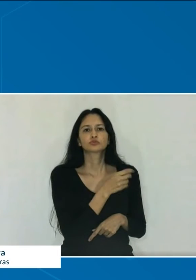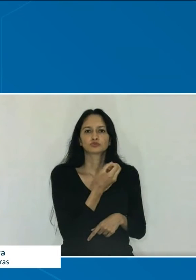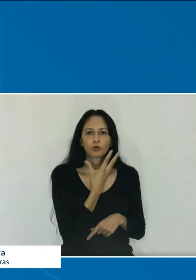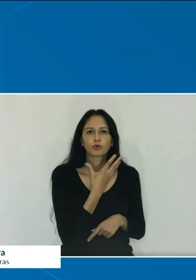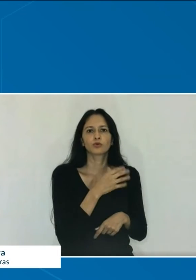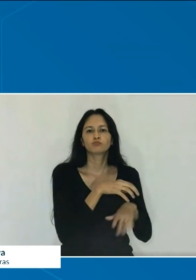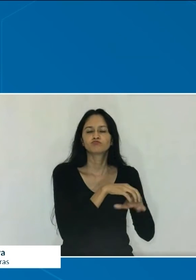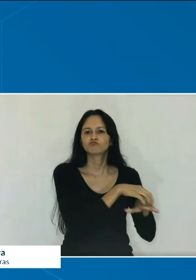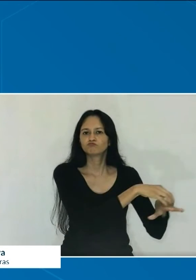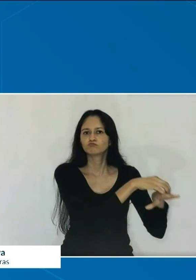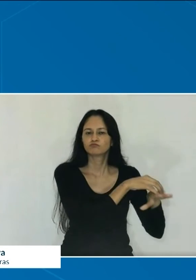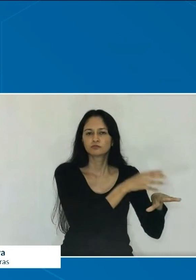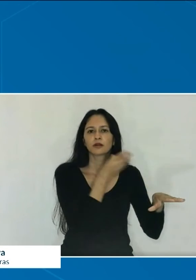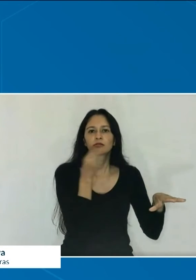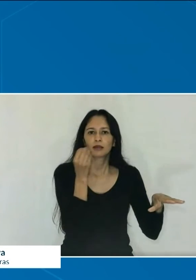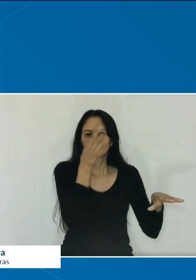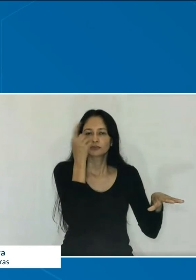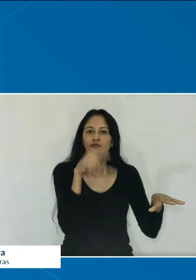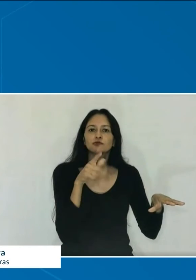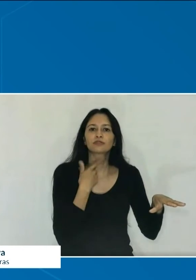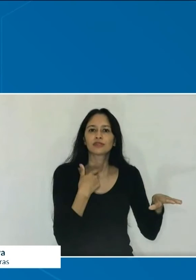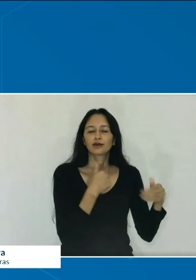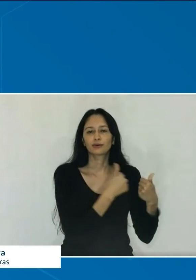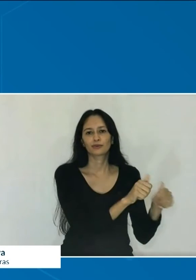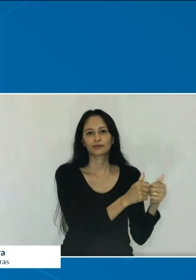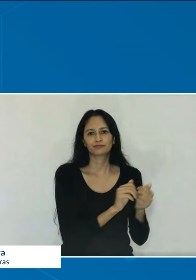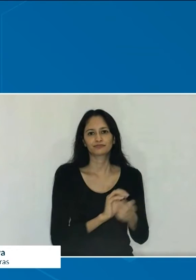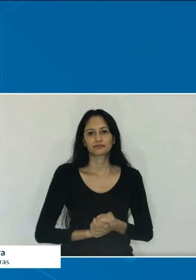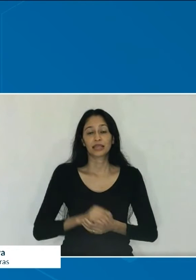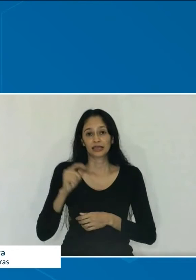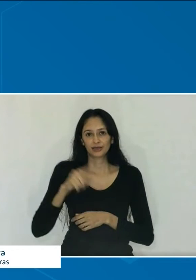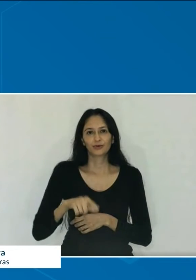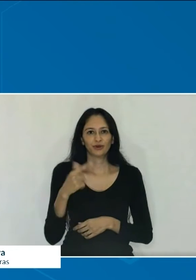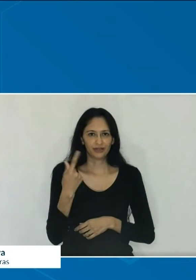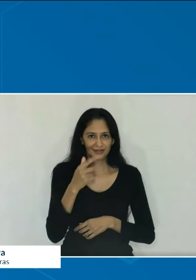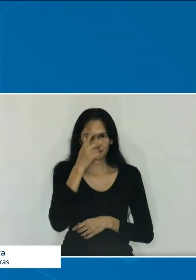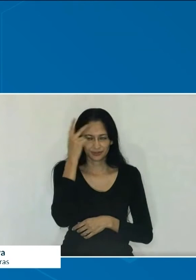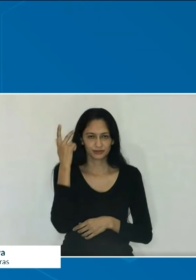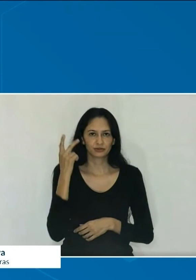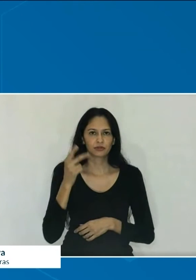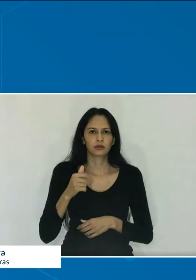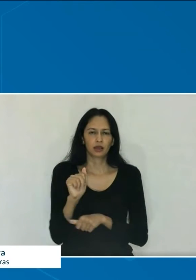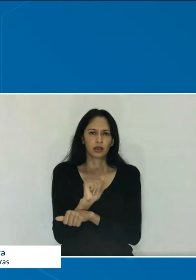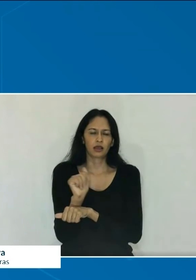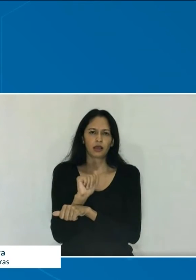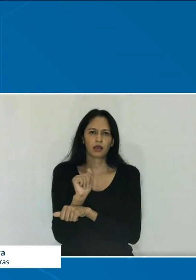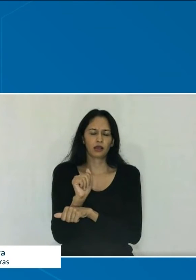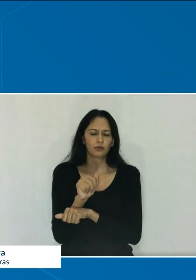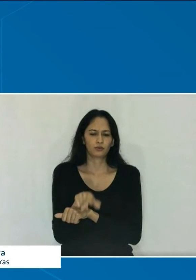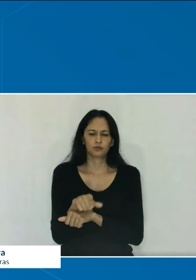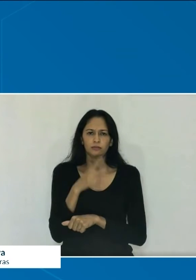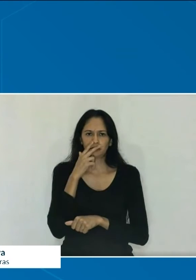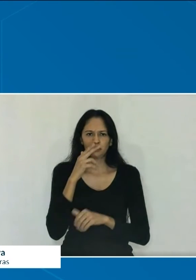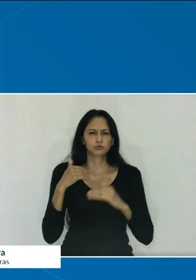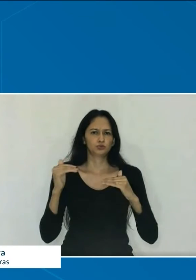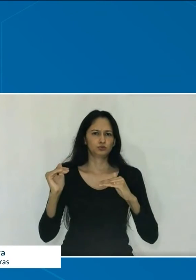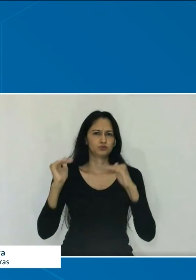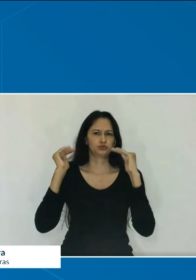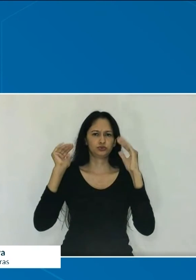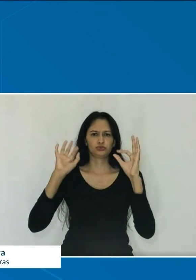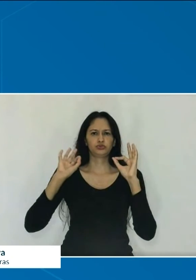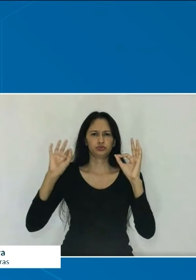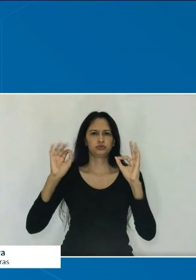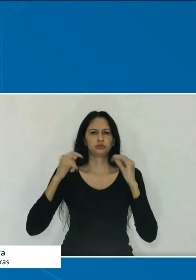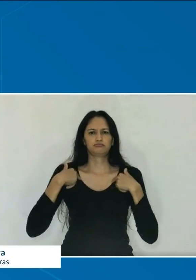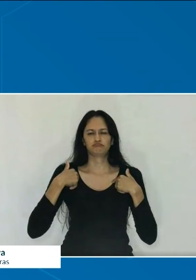os estudos que nós fizemos, que para o goiânia, ter carro, ter um veículo individual, é uma situação de status, você vai se sentir